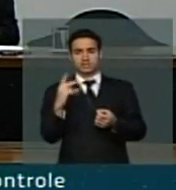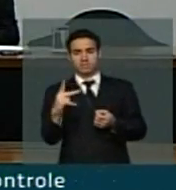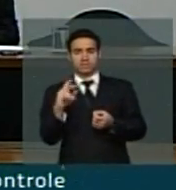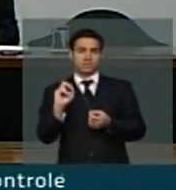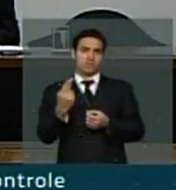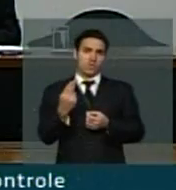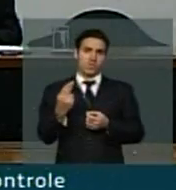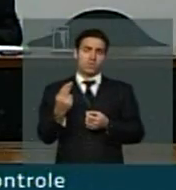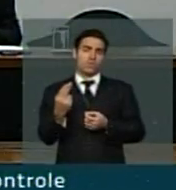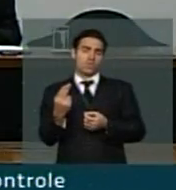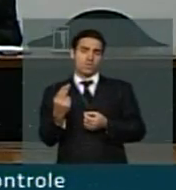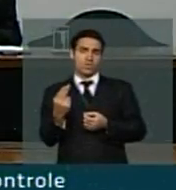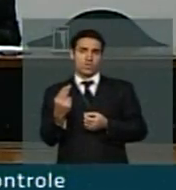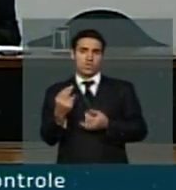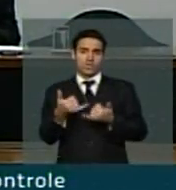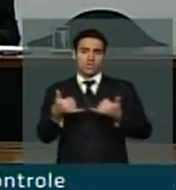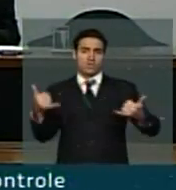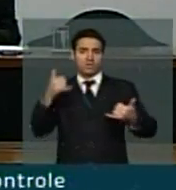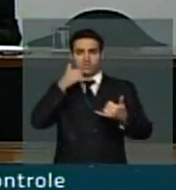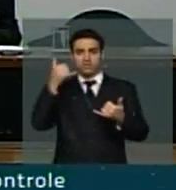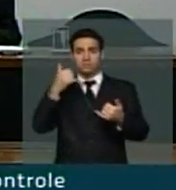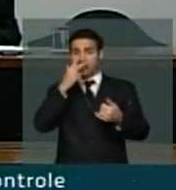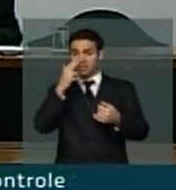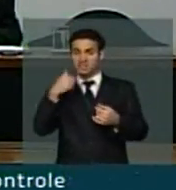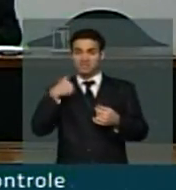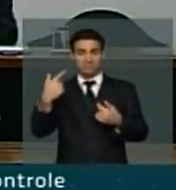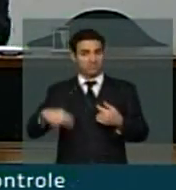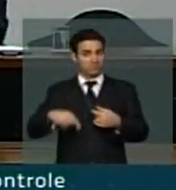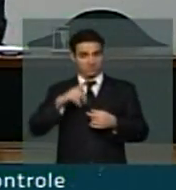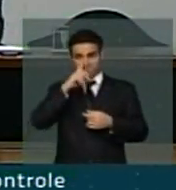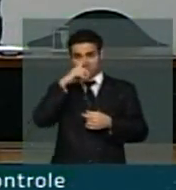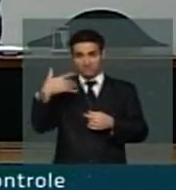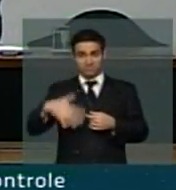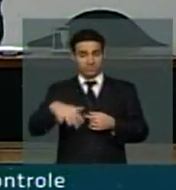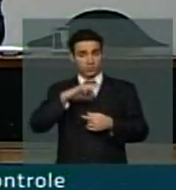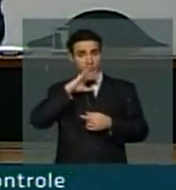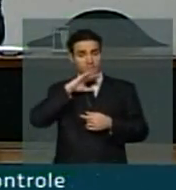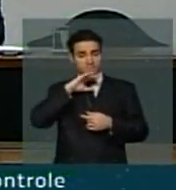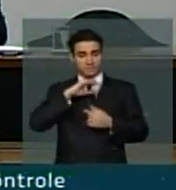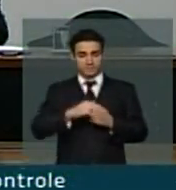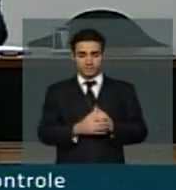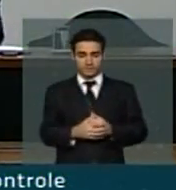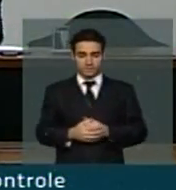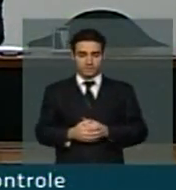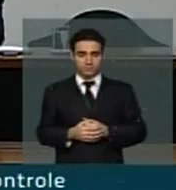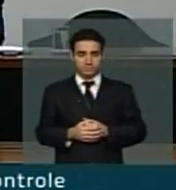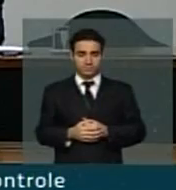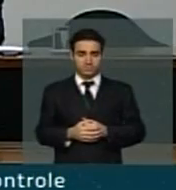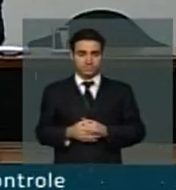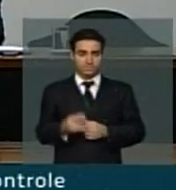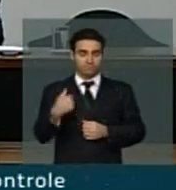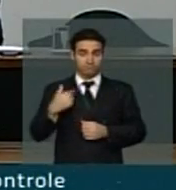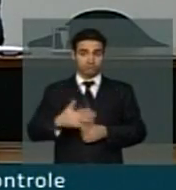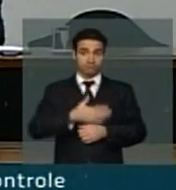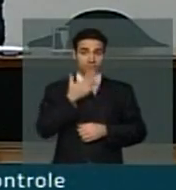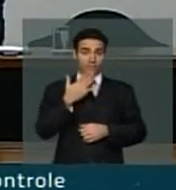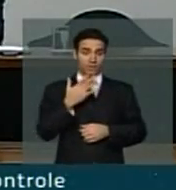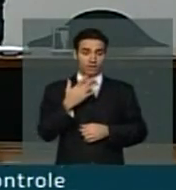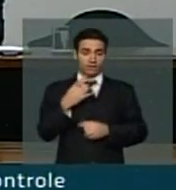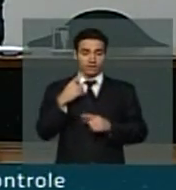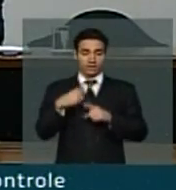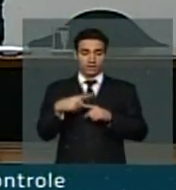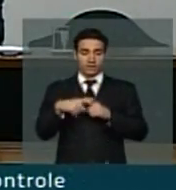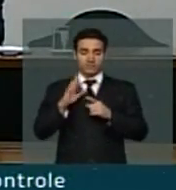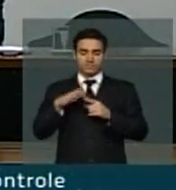linhas, porque achava que isso era uma medida muito drástica. E aquilo foi chocante, né? Porque isso está